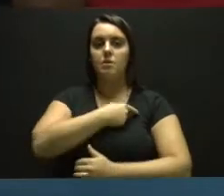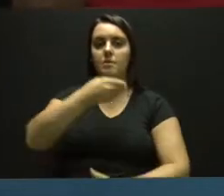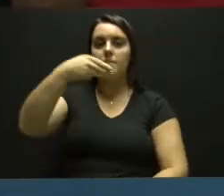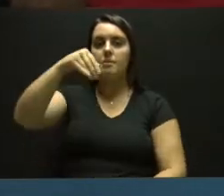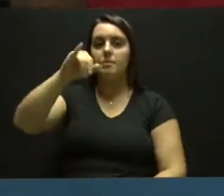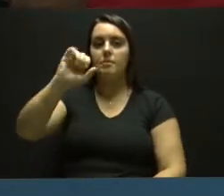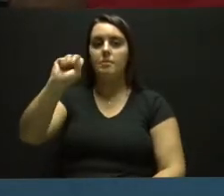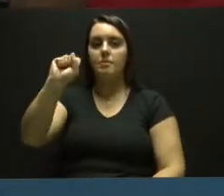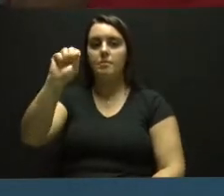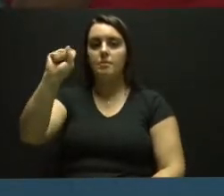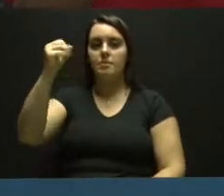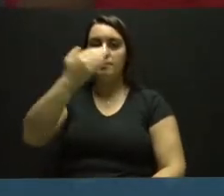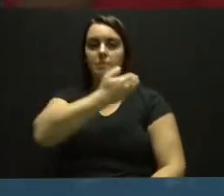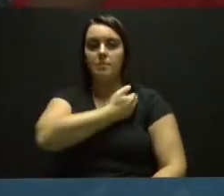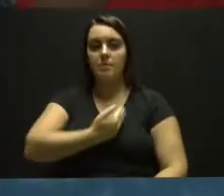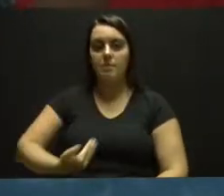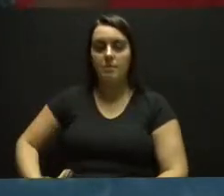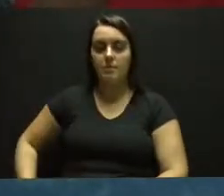oliveira